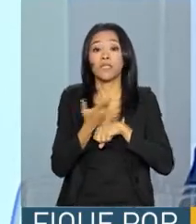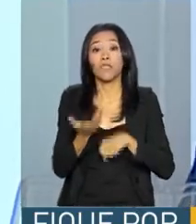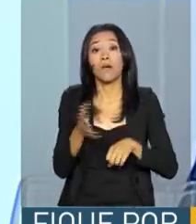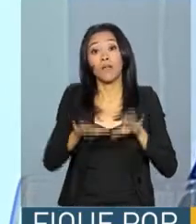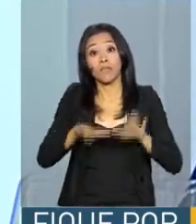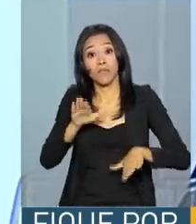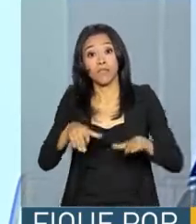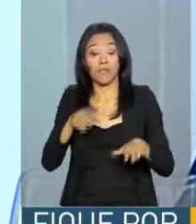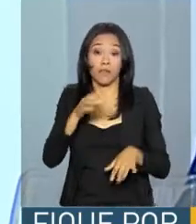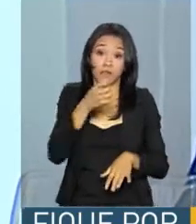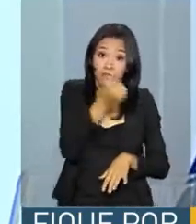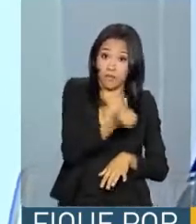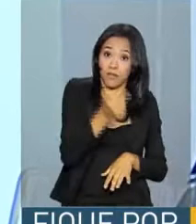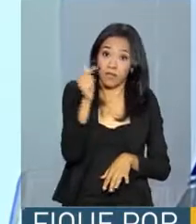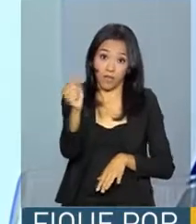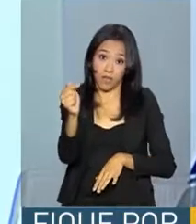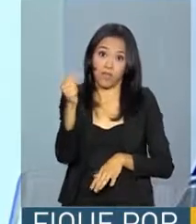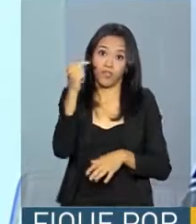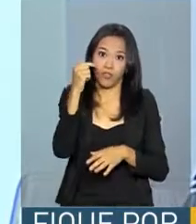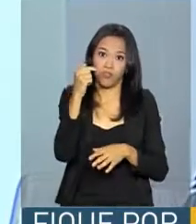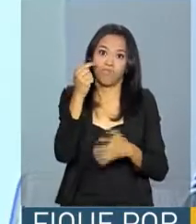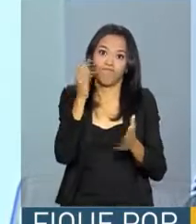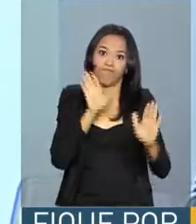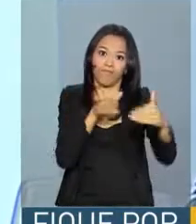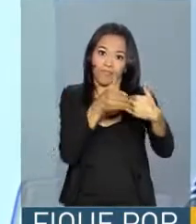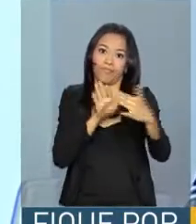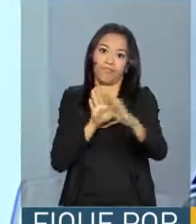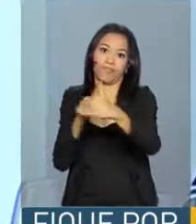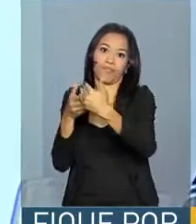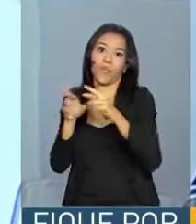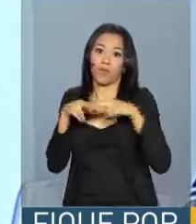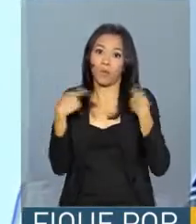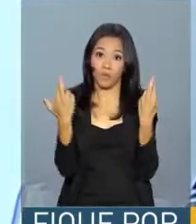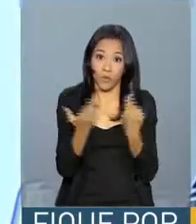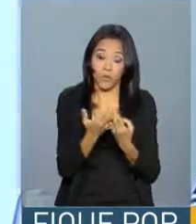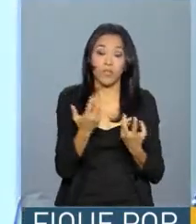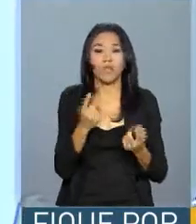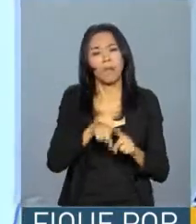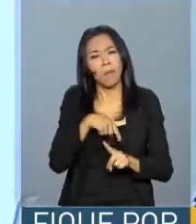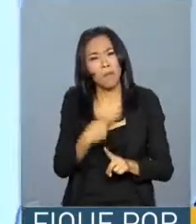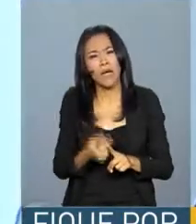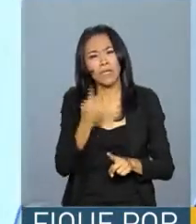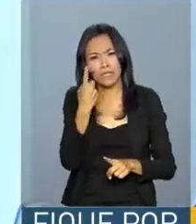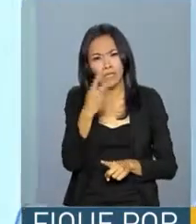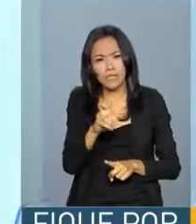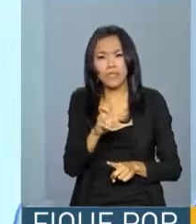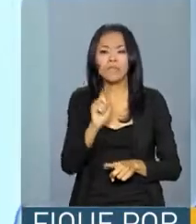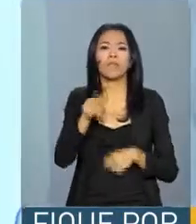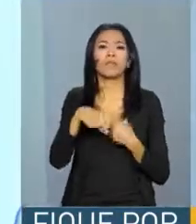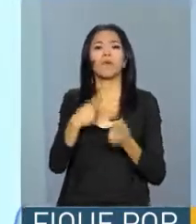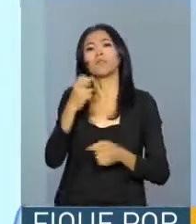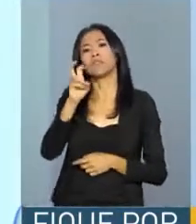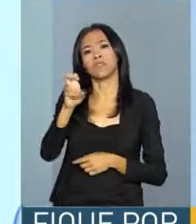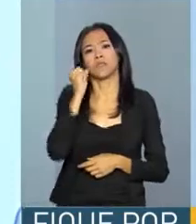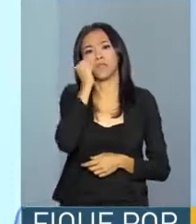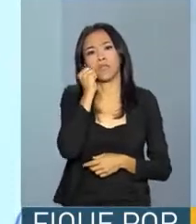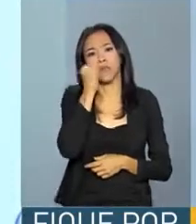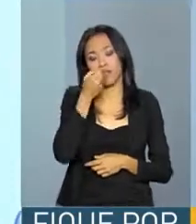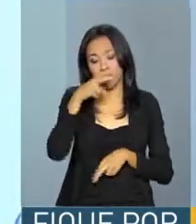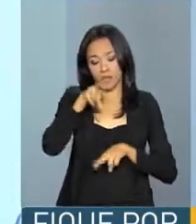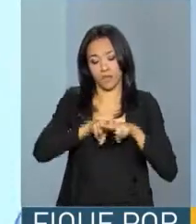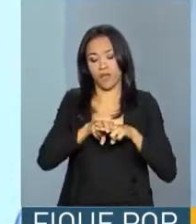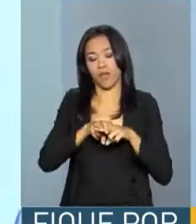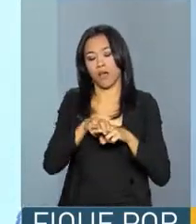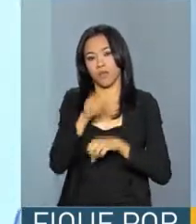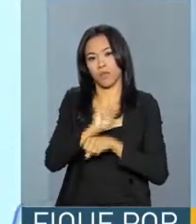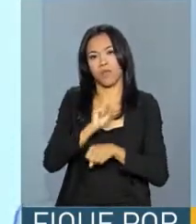Às vezes tem 6 ou 7 audiências marcadas. Aparecem mais 15 deputados e 5 senadores. Você fica na sala de espera.